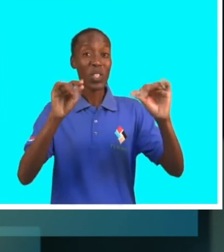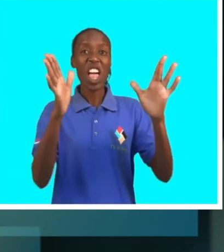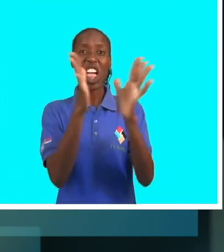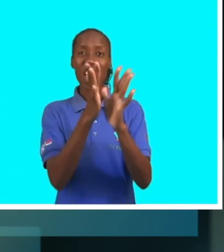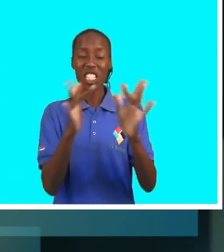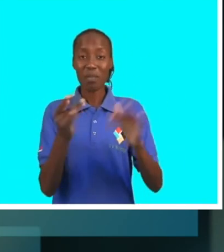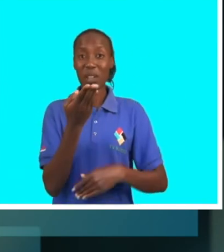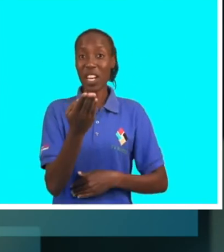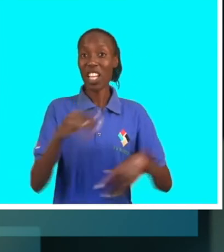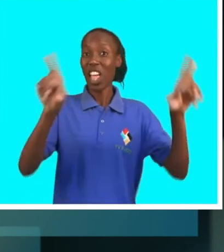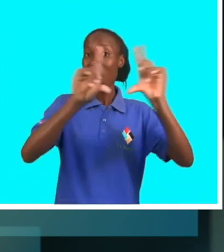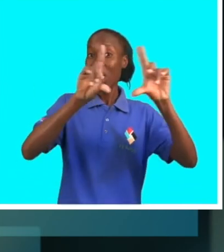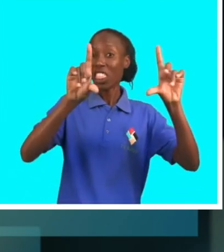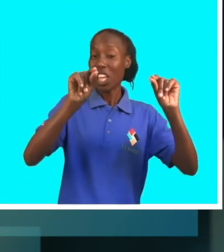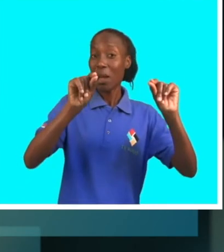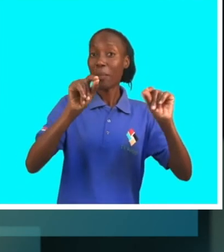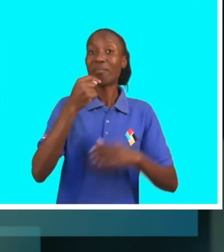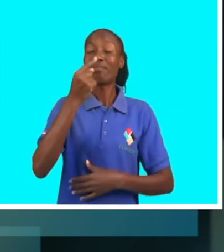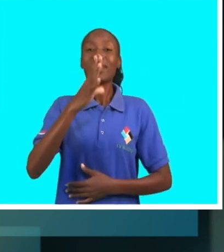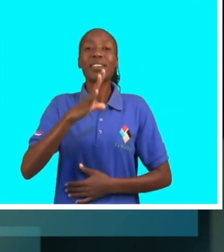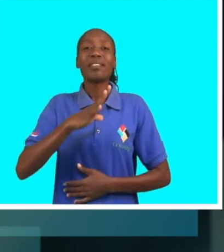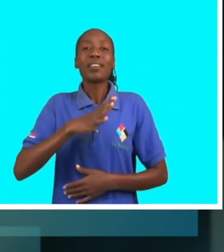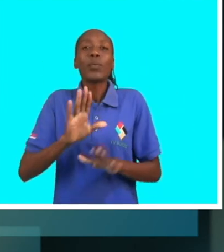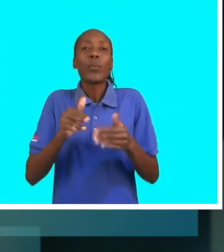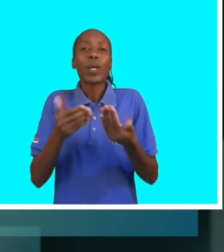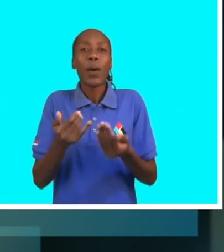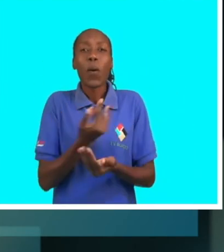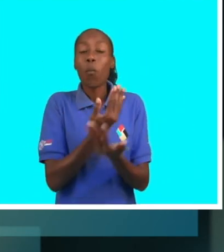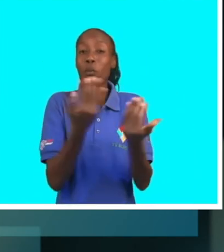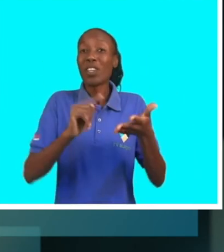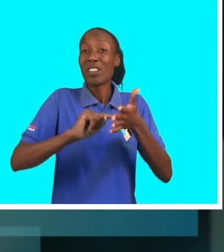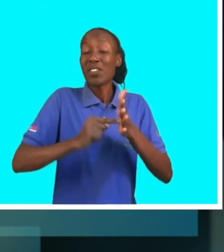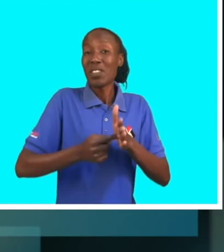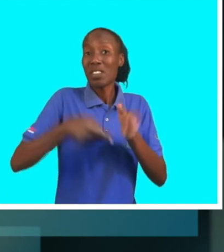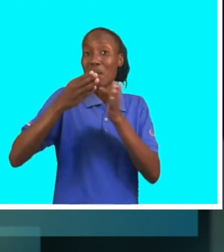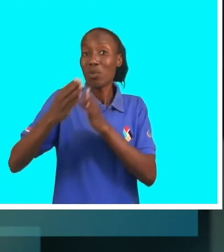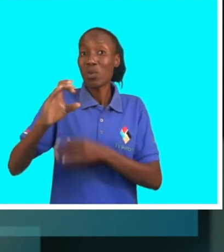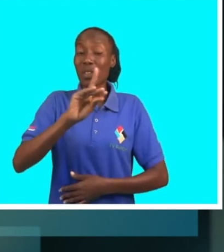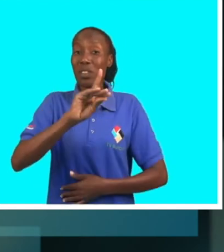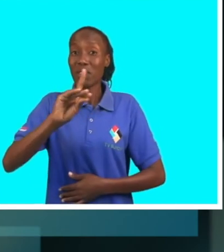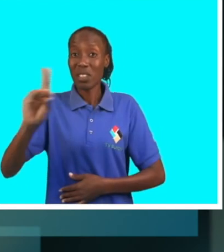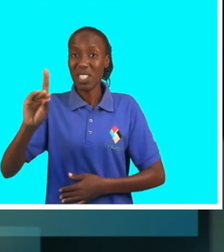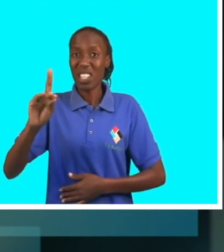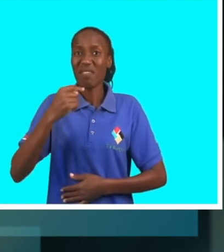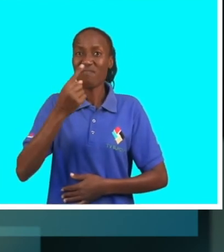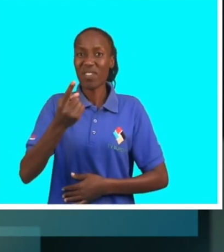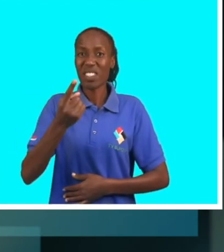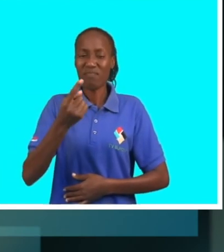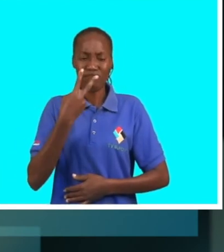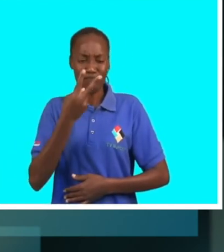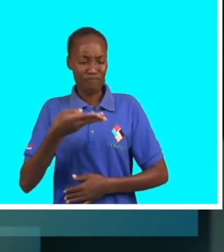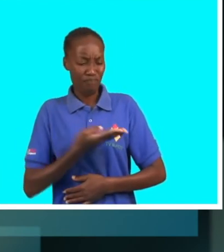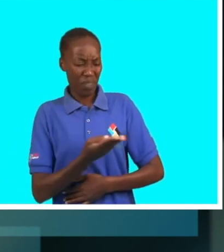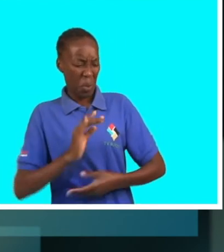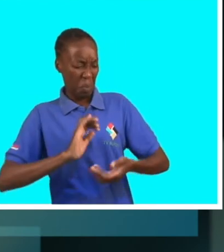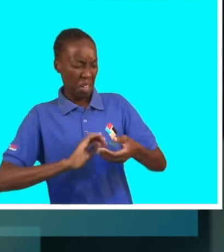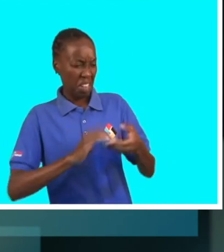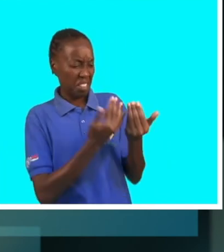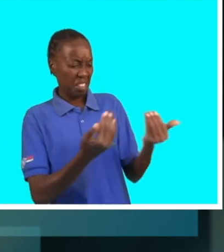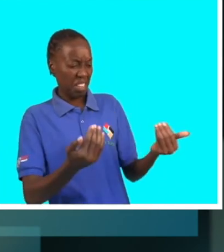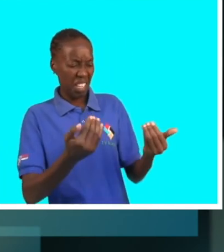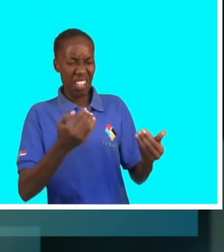simples, este conceito advém do facto que muitas vezes a pessoa com deficiência é tratada